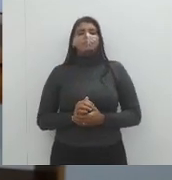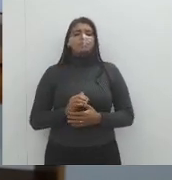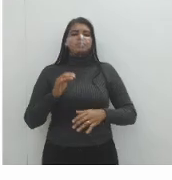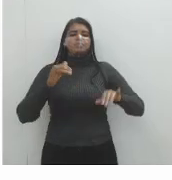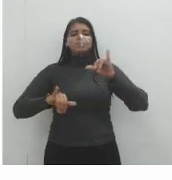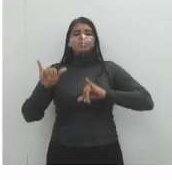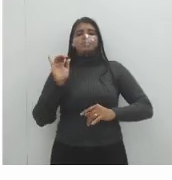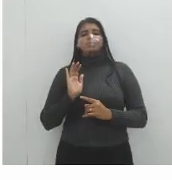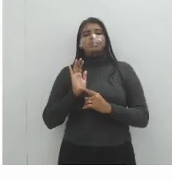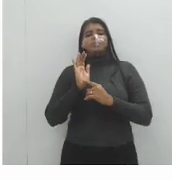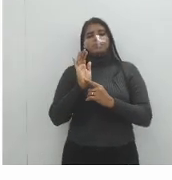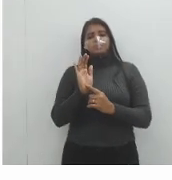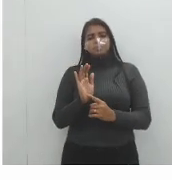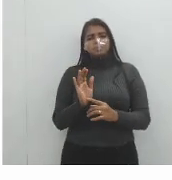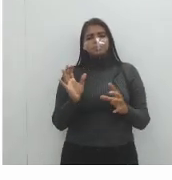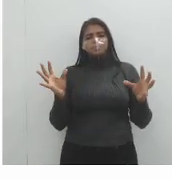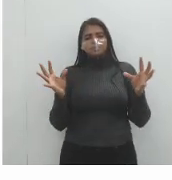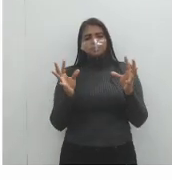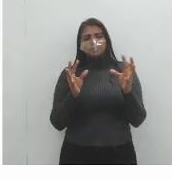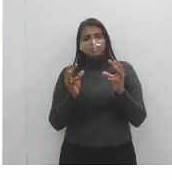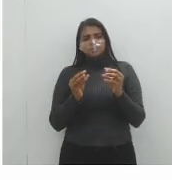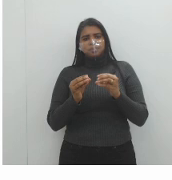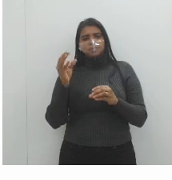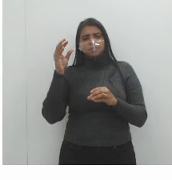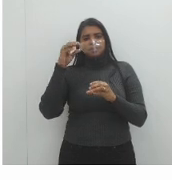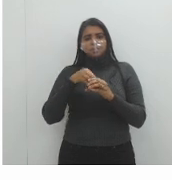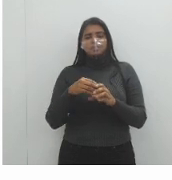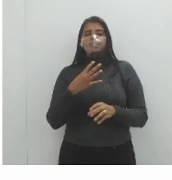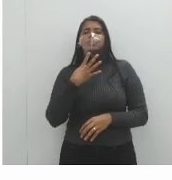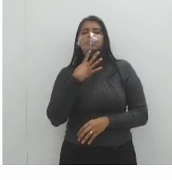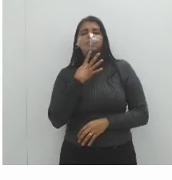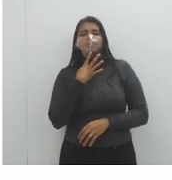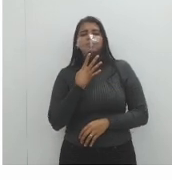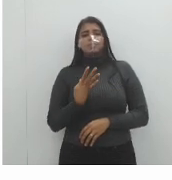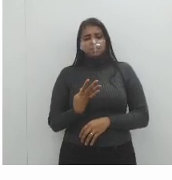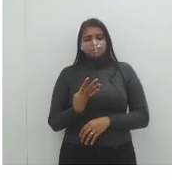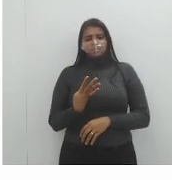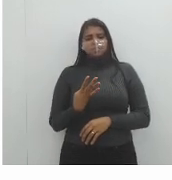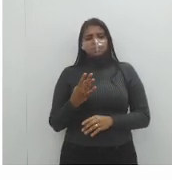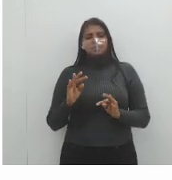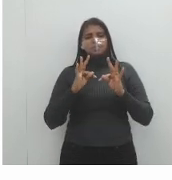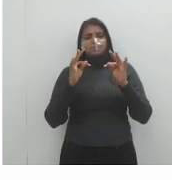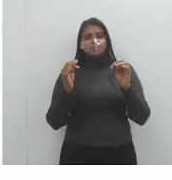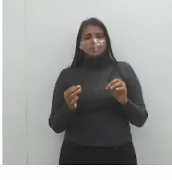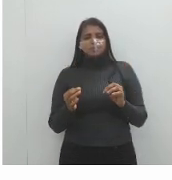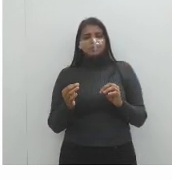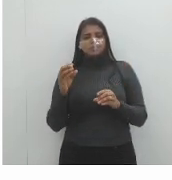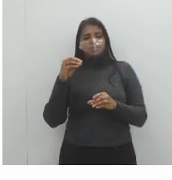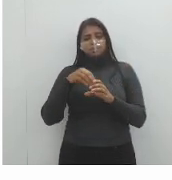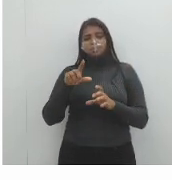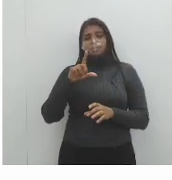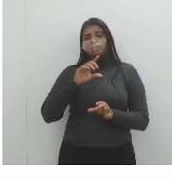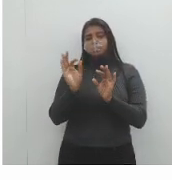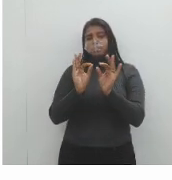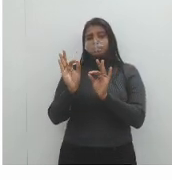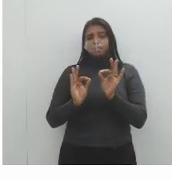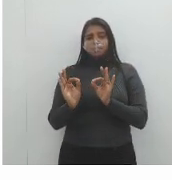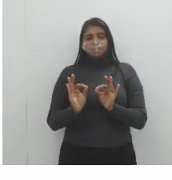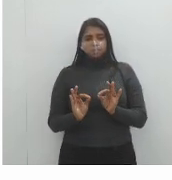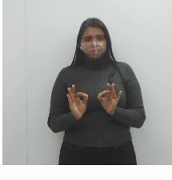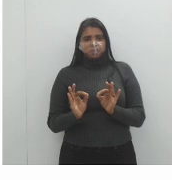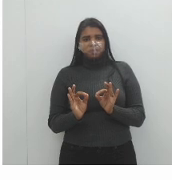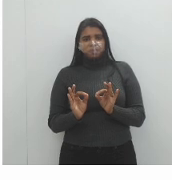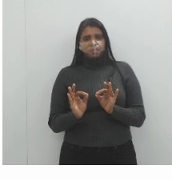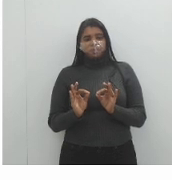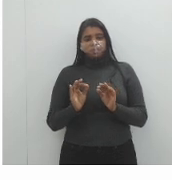um modelo que agrupa todos os elementos químicos conhecidos e suas propriedades. Eles estão organizados em